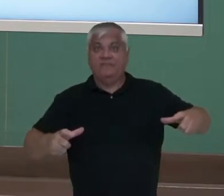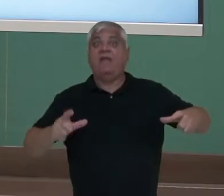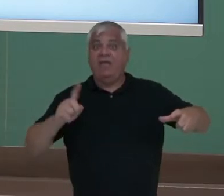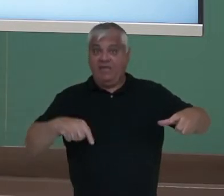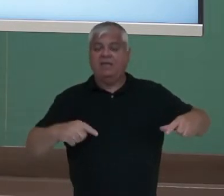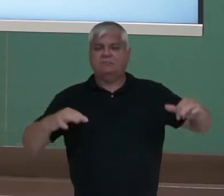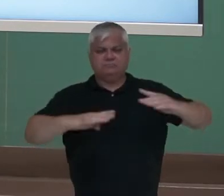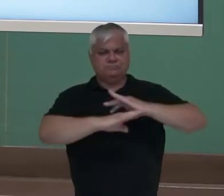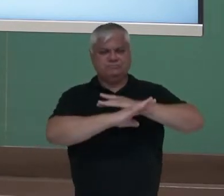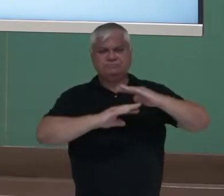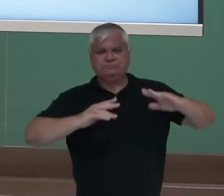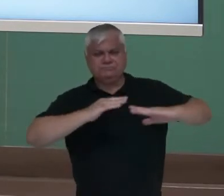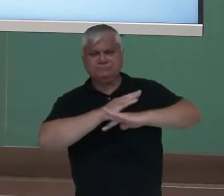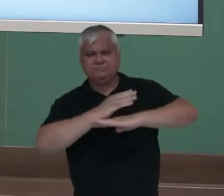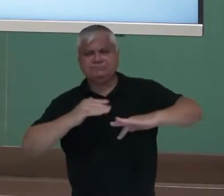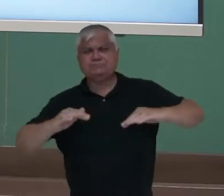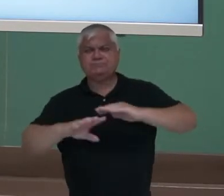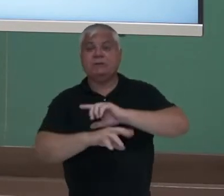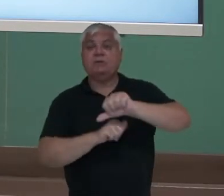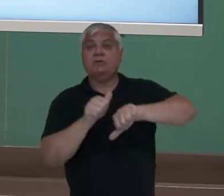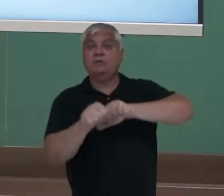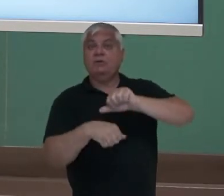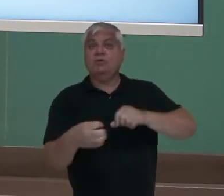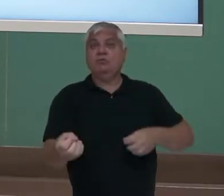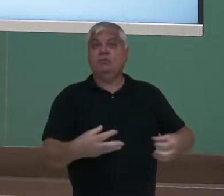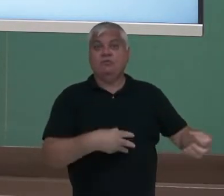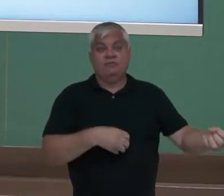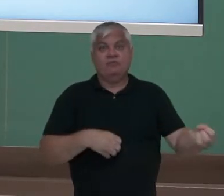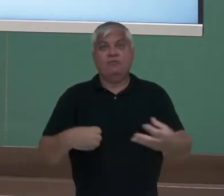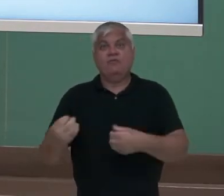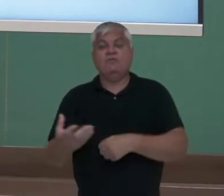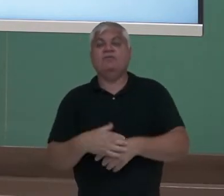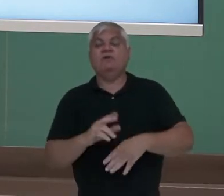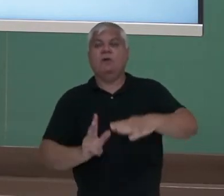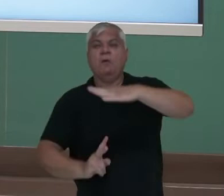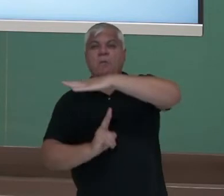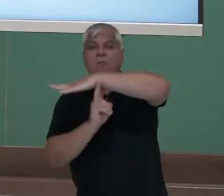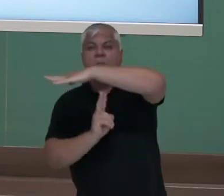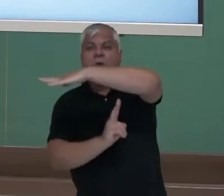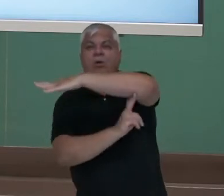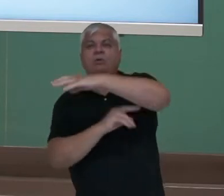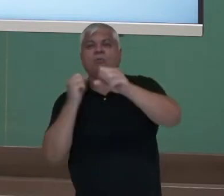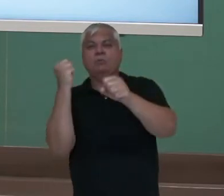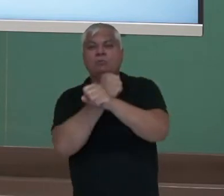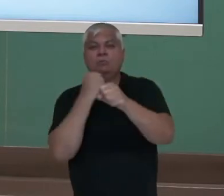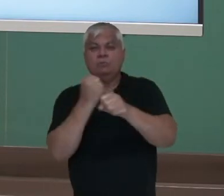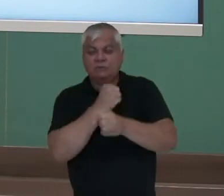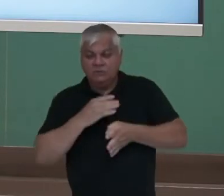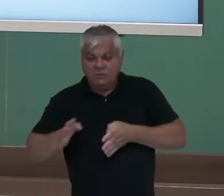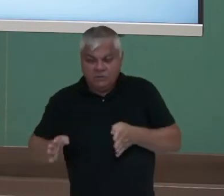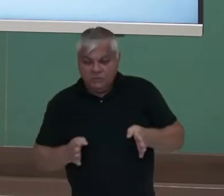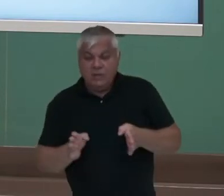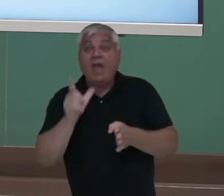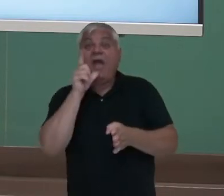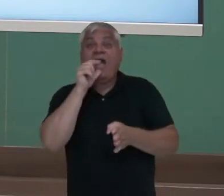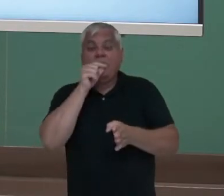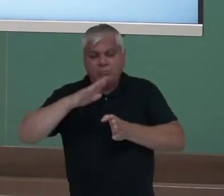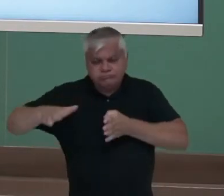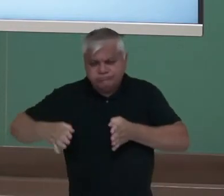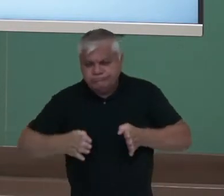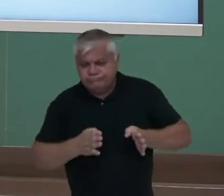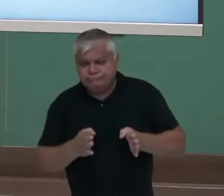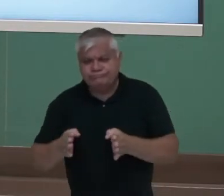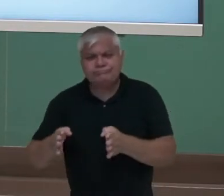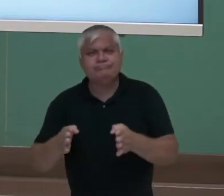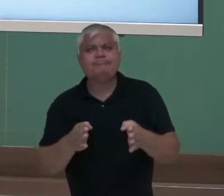e também vai ter a modernização de Roma, a construção de pontes, de aquedutos que eram necessários, né, para